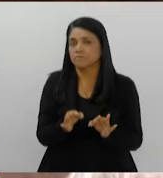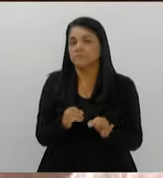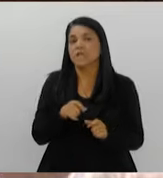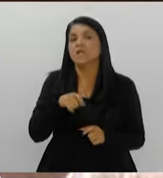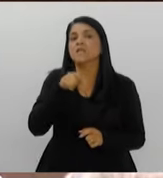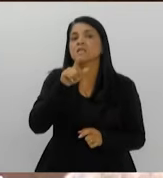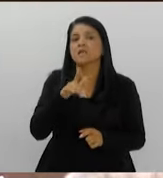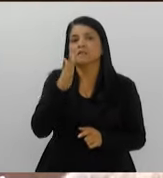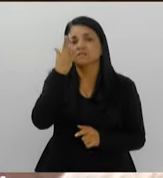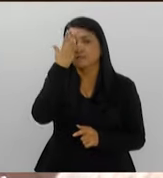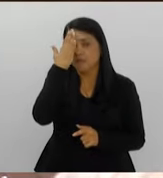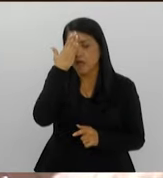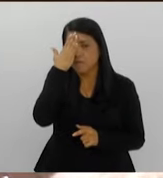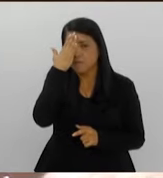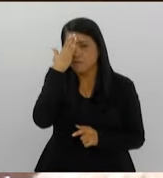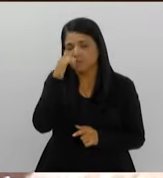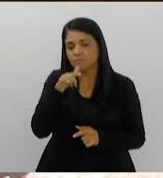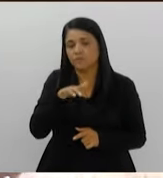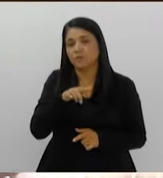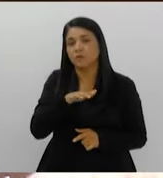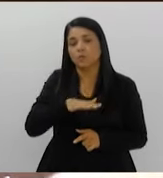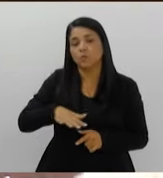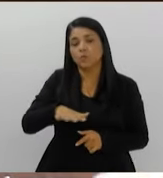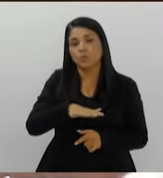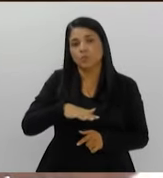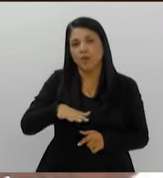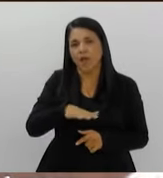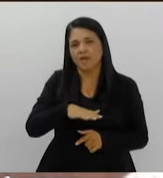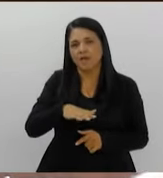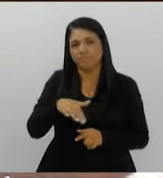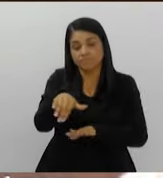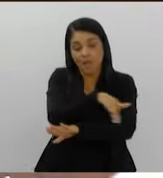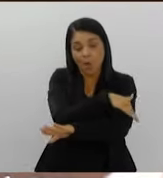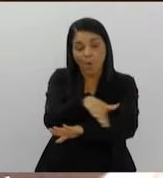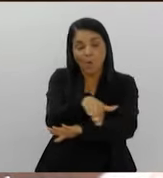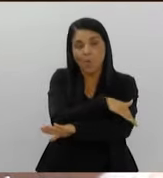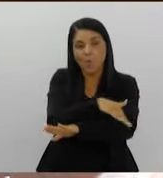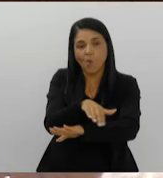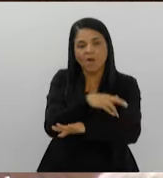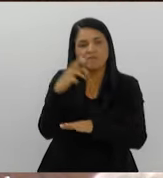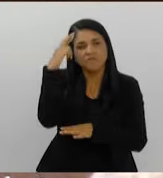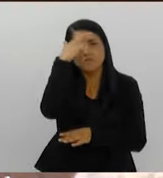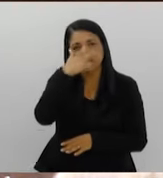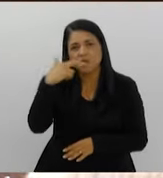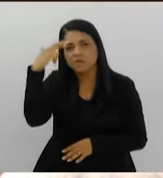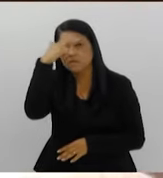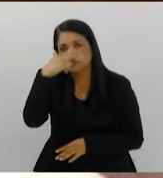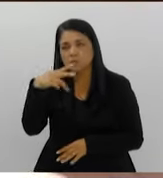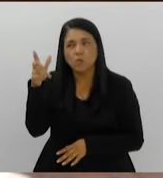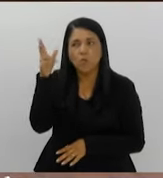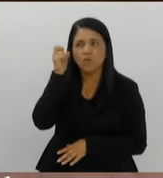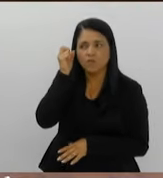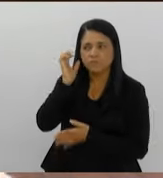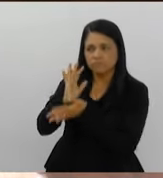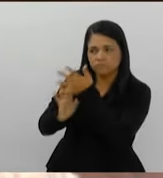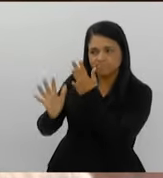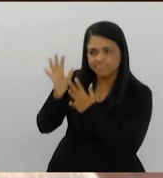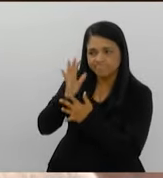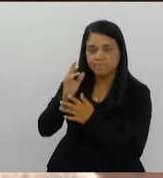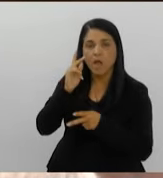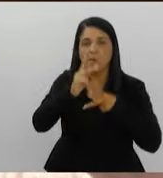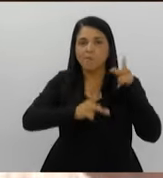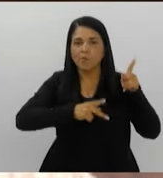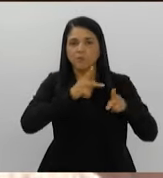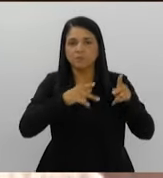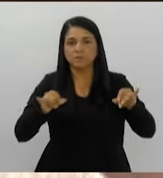no chão da fábrica. E quem pisa no chão da fábrica é quem está nas ruas, fiscalizando, ouvindo a população